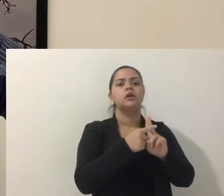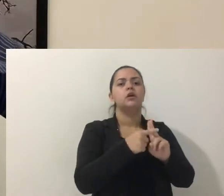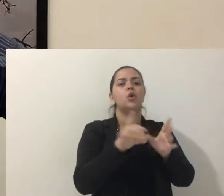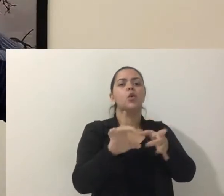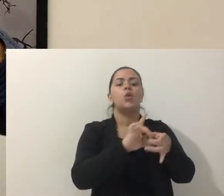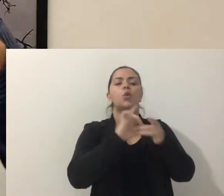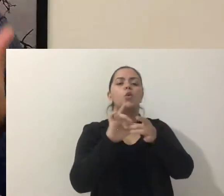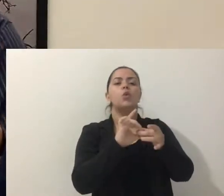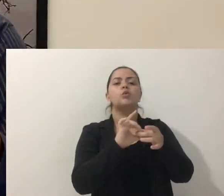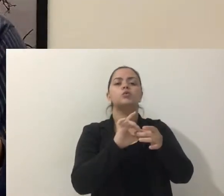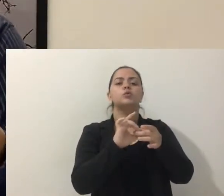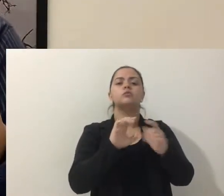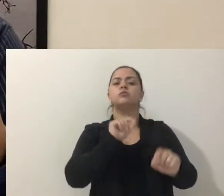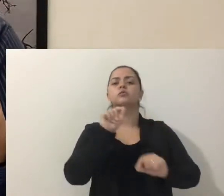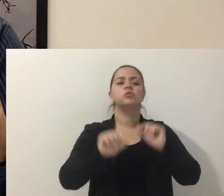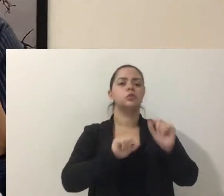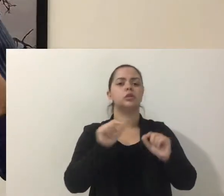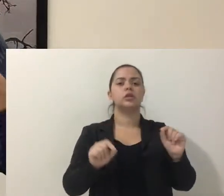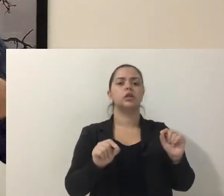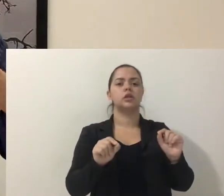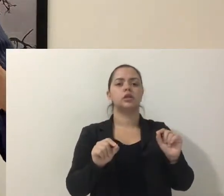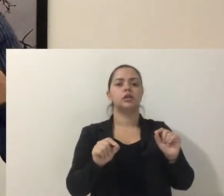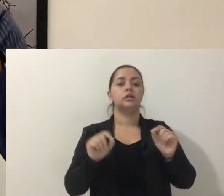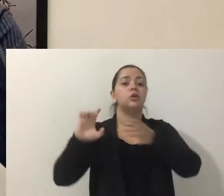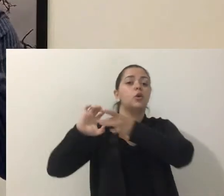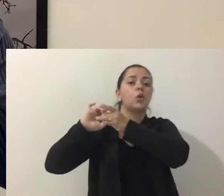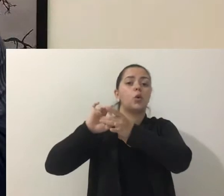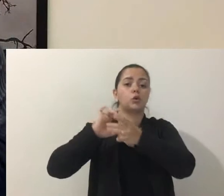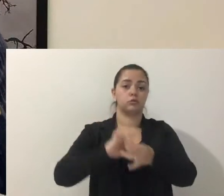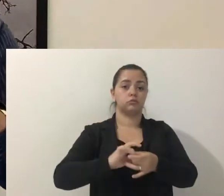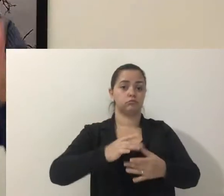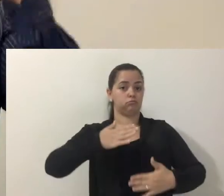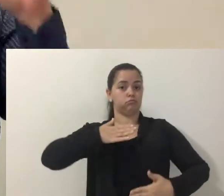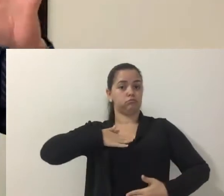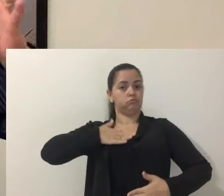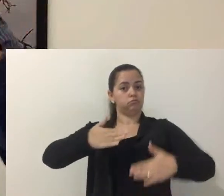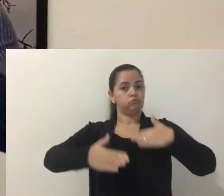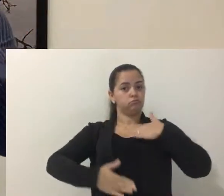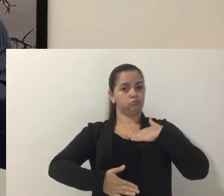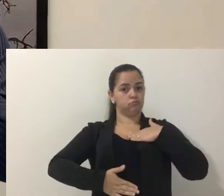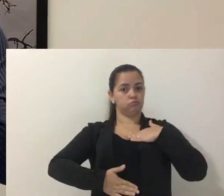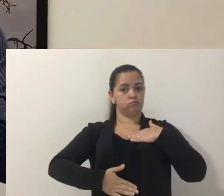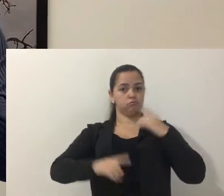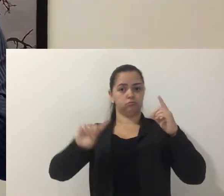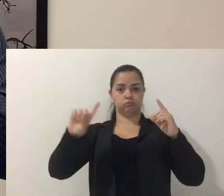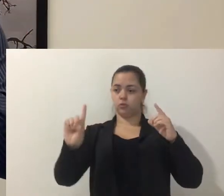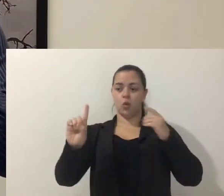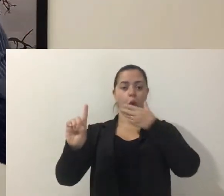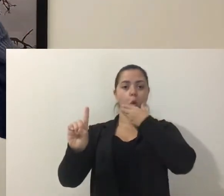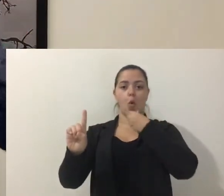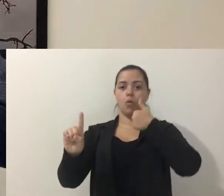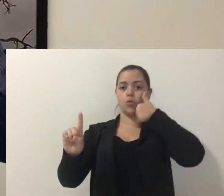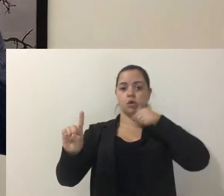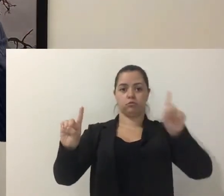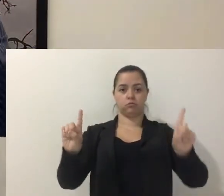um contexto físico, em que os dois, homem e mulher, se unem. E